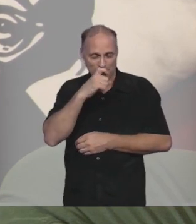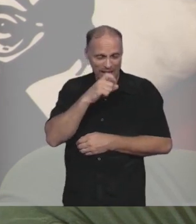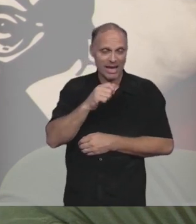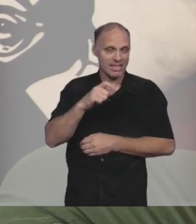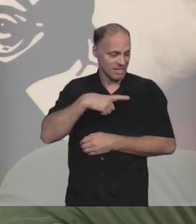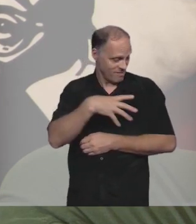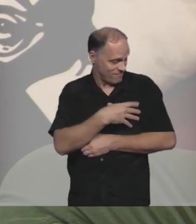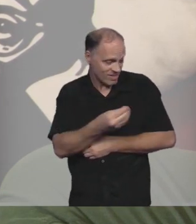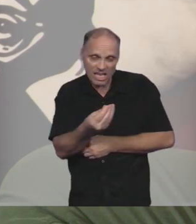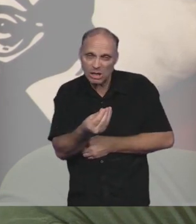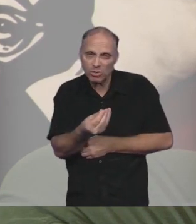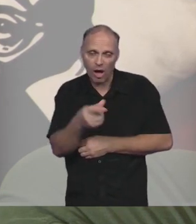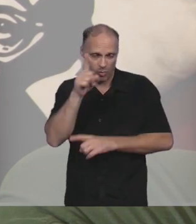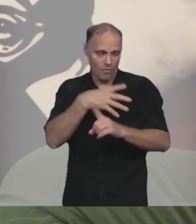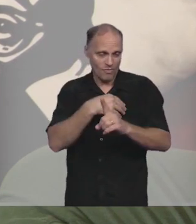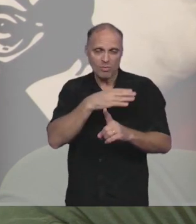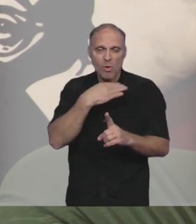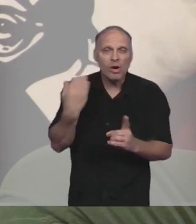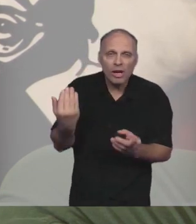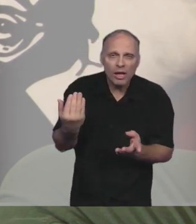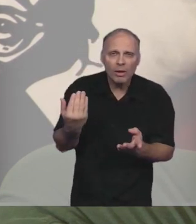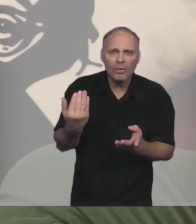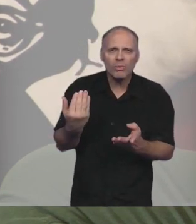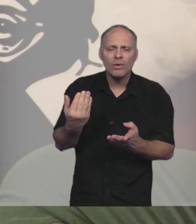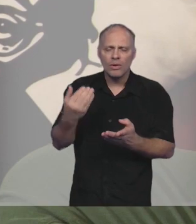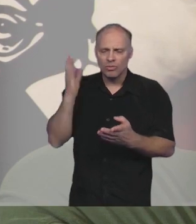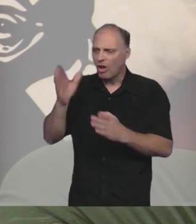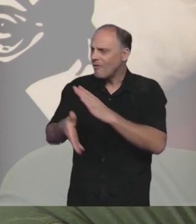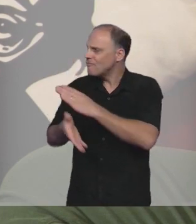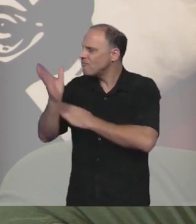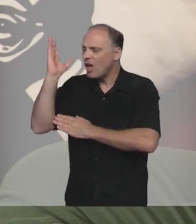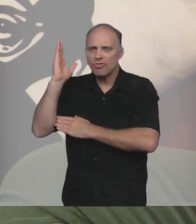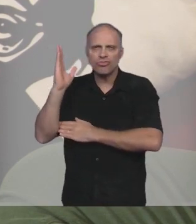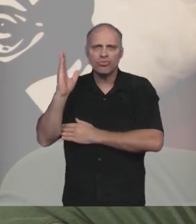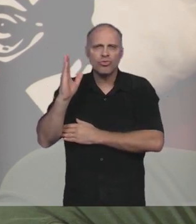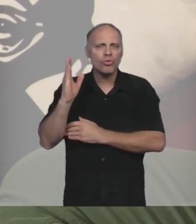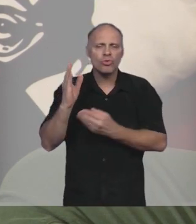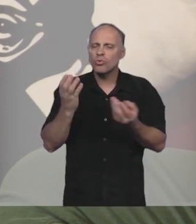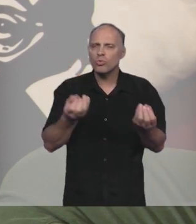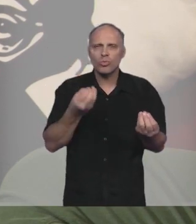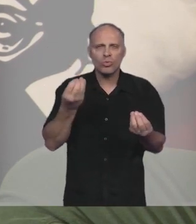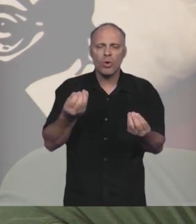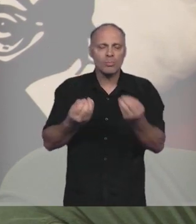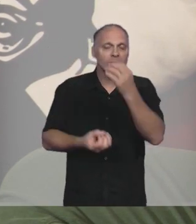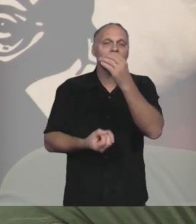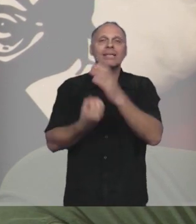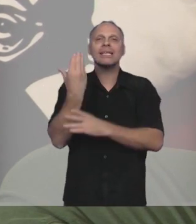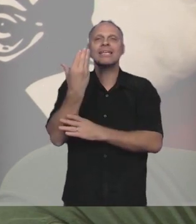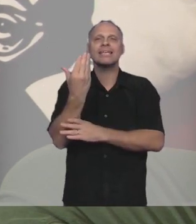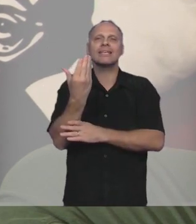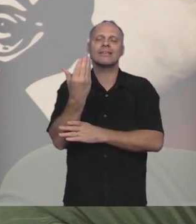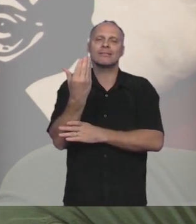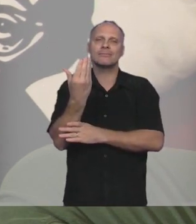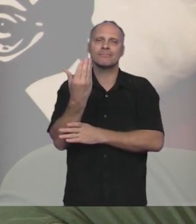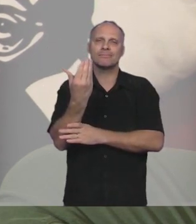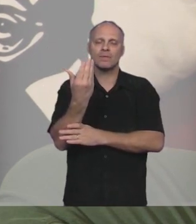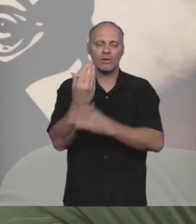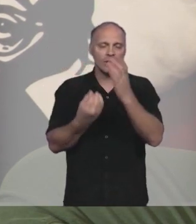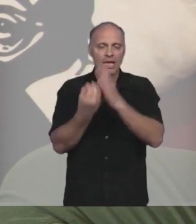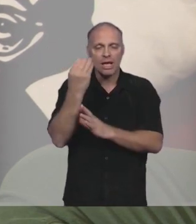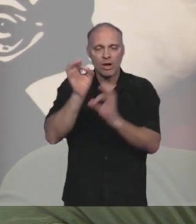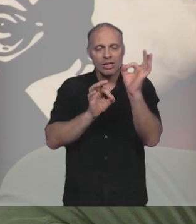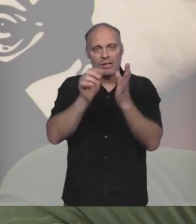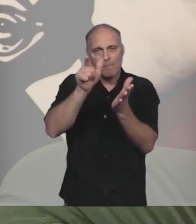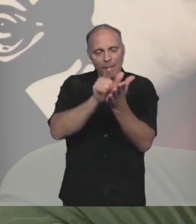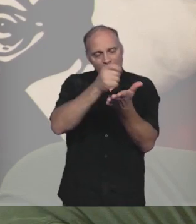viajou, tu constrói isso, tu anota isso, faz essa ficha da personagem